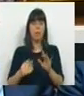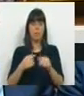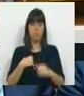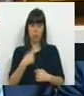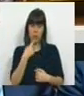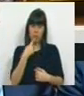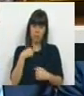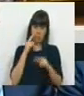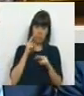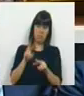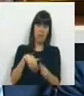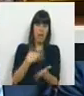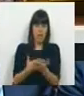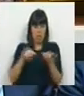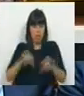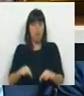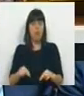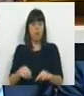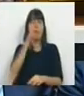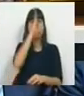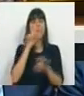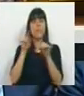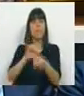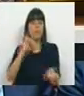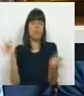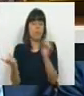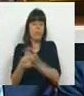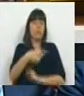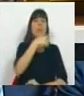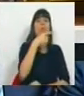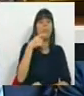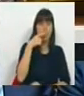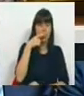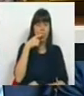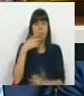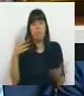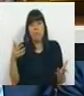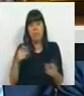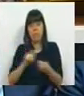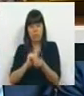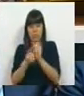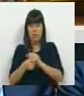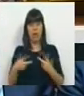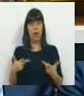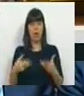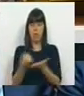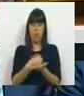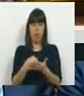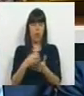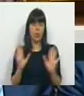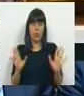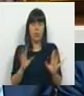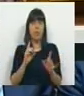nos é dado perceber, Sr. Primeiro-Ministro, até esta data, o Governo, ao contrário do que prometeu, não reverteu a austeridade nenhuma,